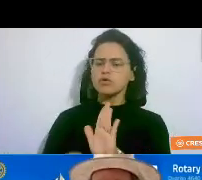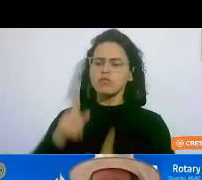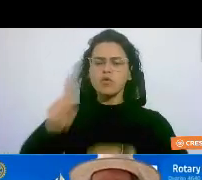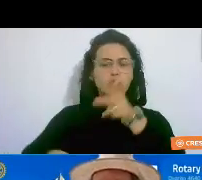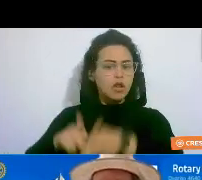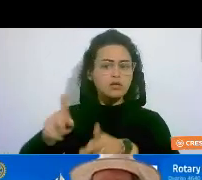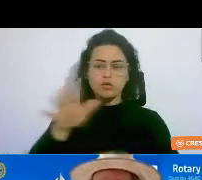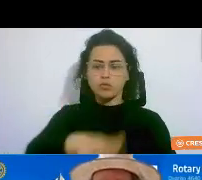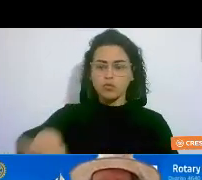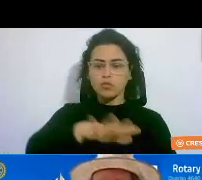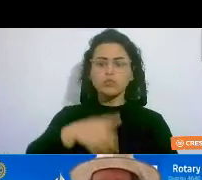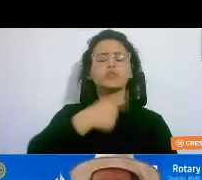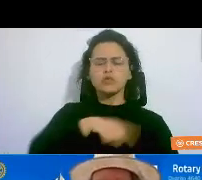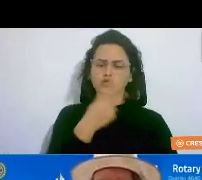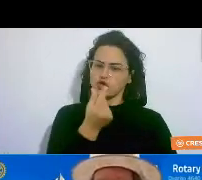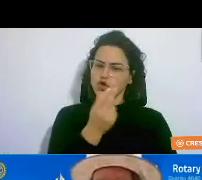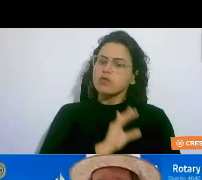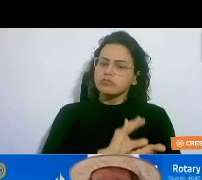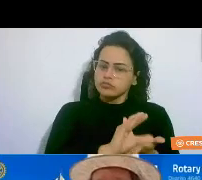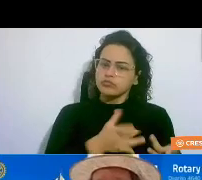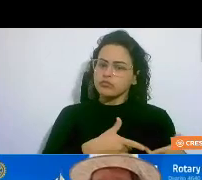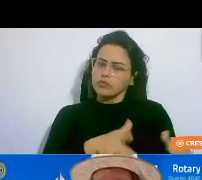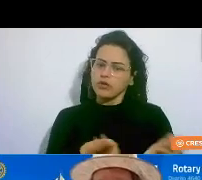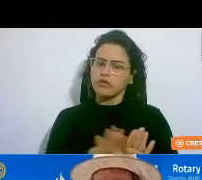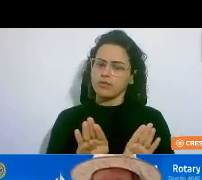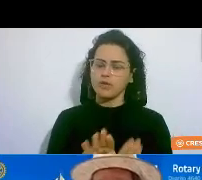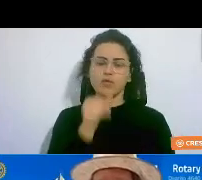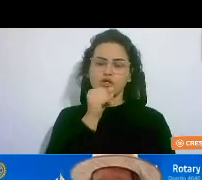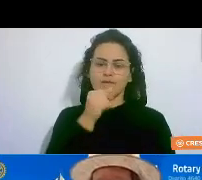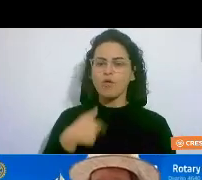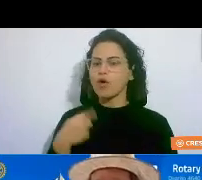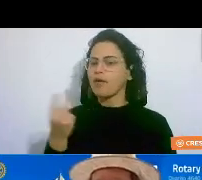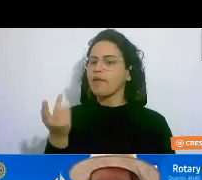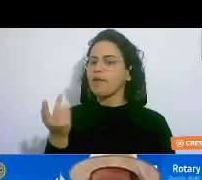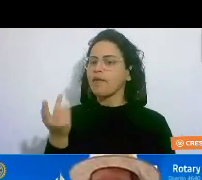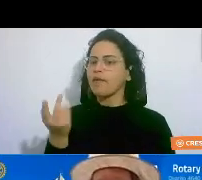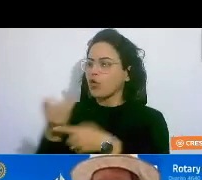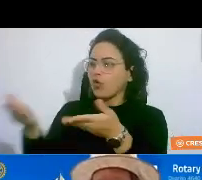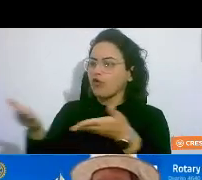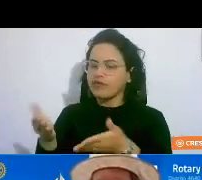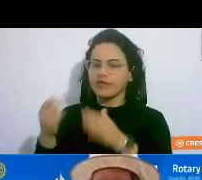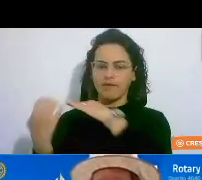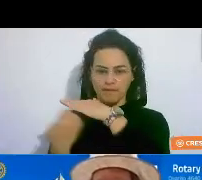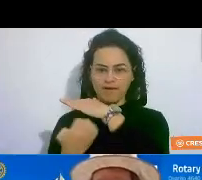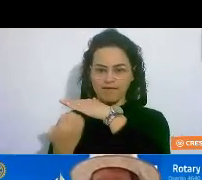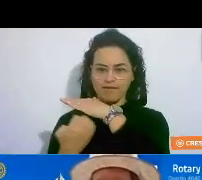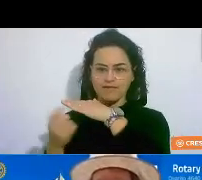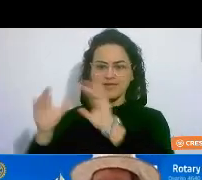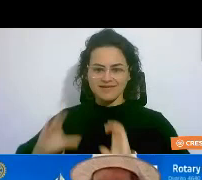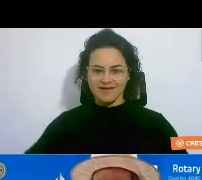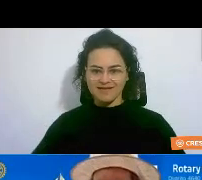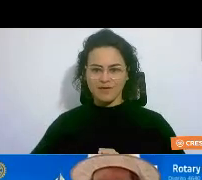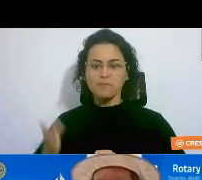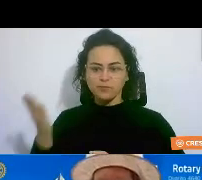nós também contribuímos. Porque não adianta nós ir atrás de uma empresa, né, para trazer ele para ser uma empresa cidadã, se